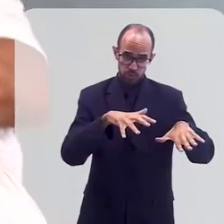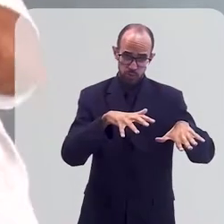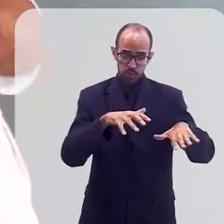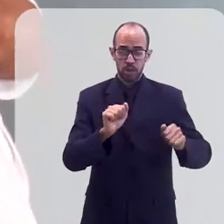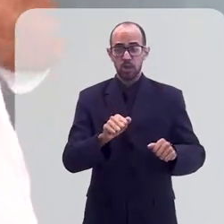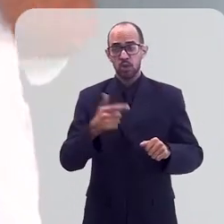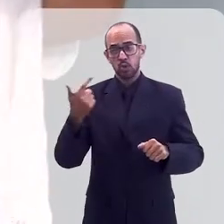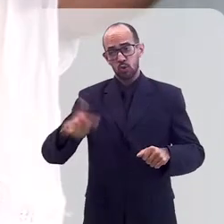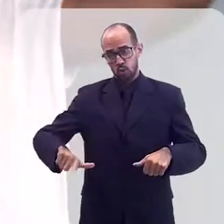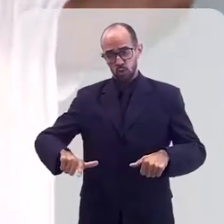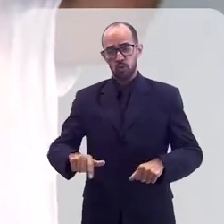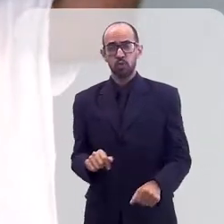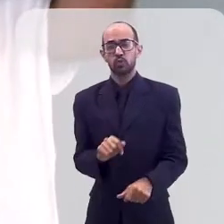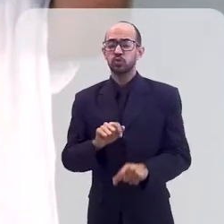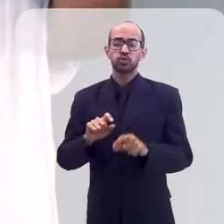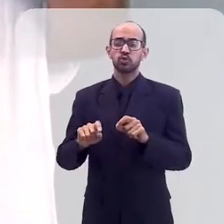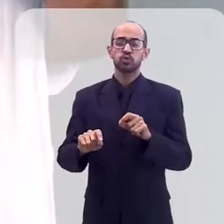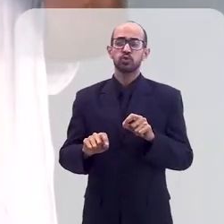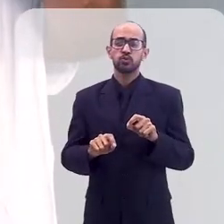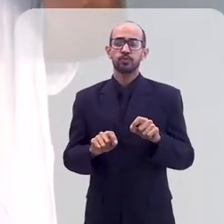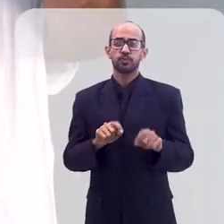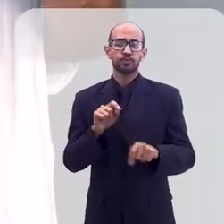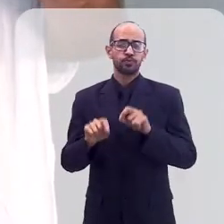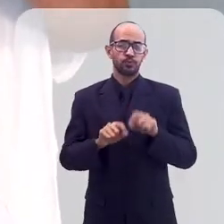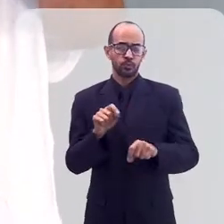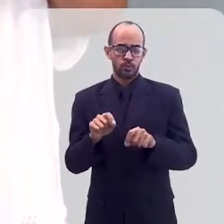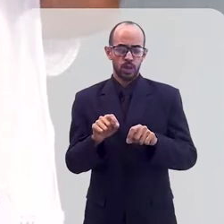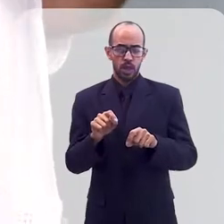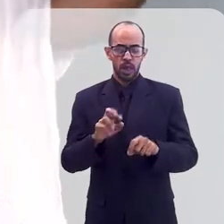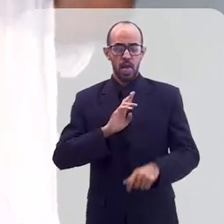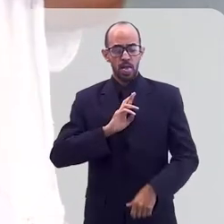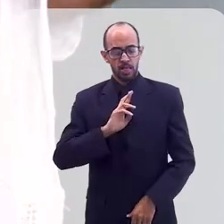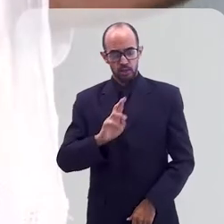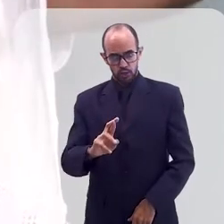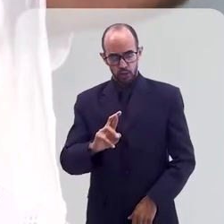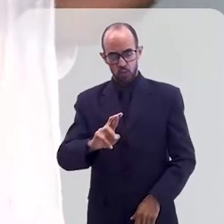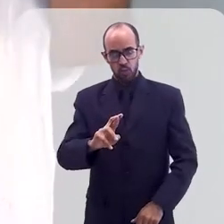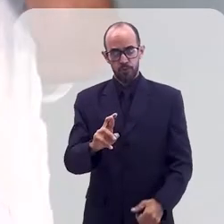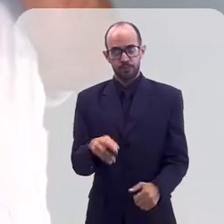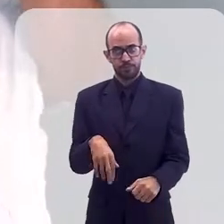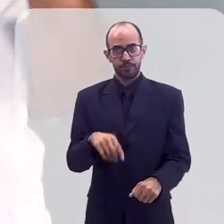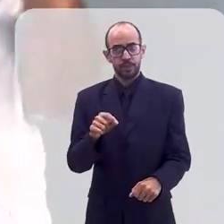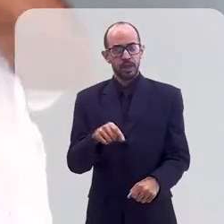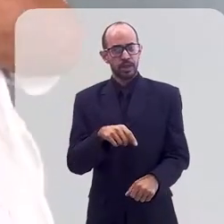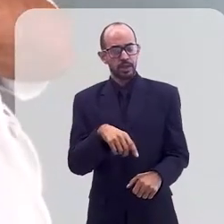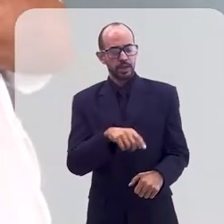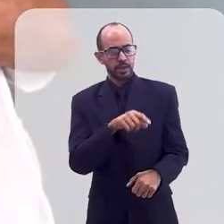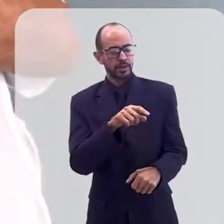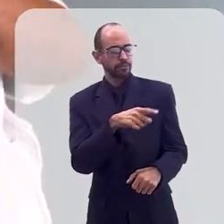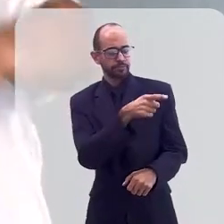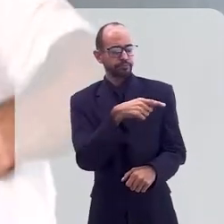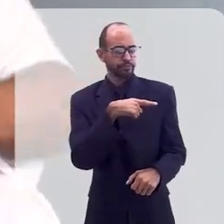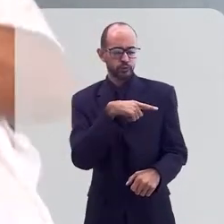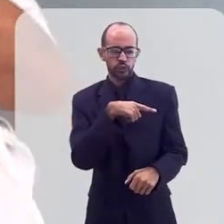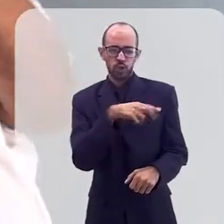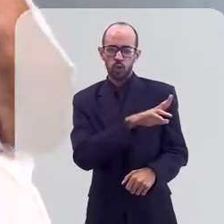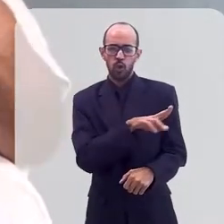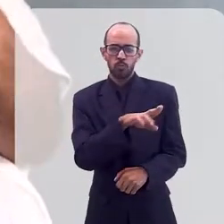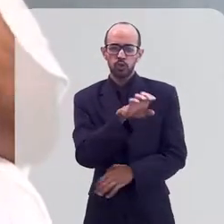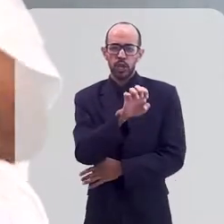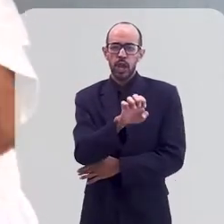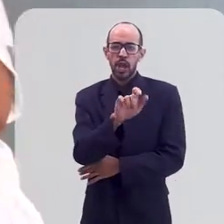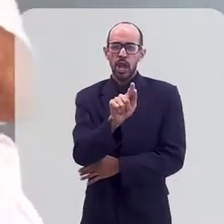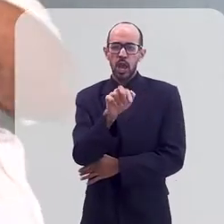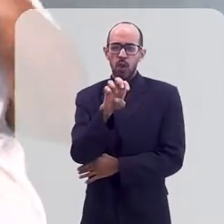Em outras determinações, em outras, em outros dogmas, outras religiões, considerado egúns, enfim, foi muito